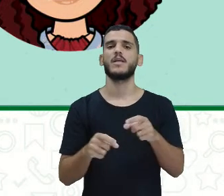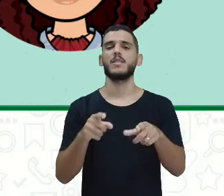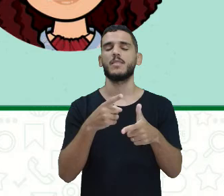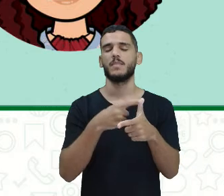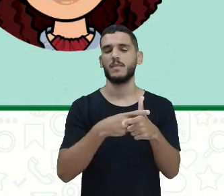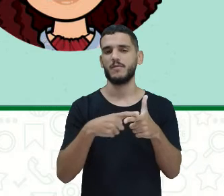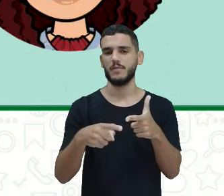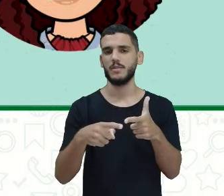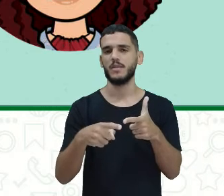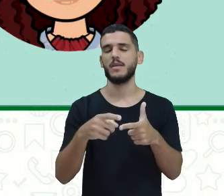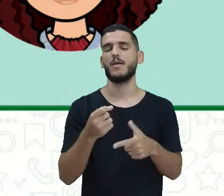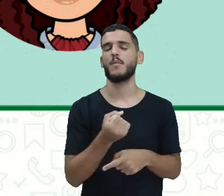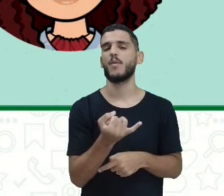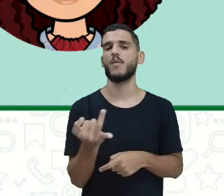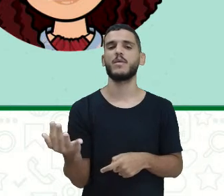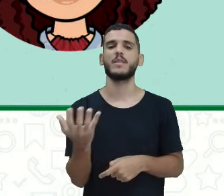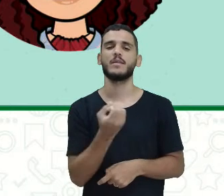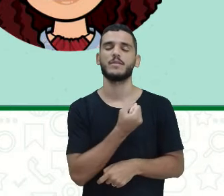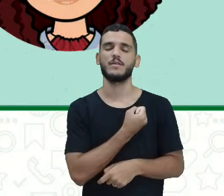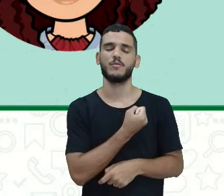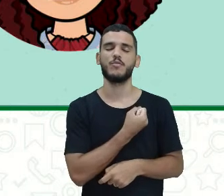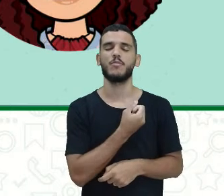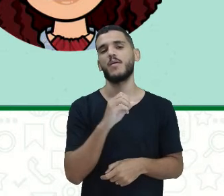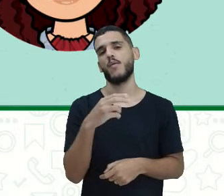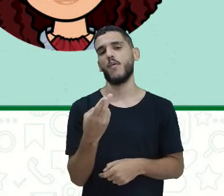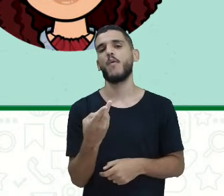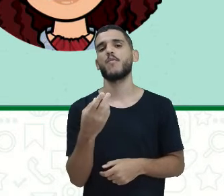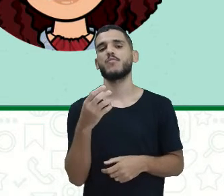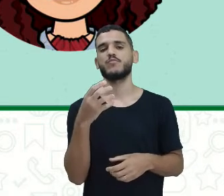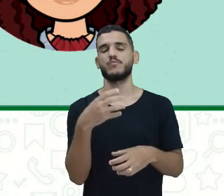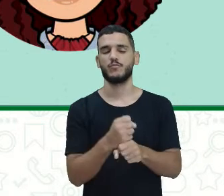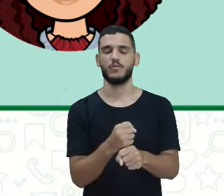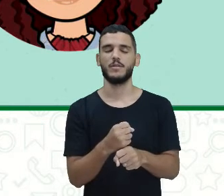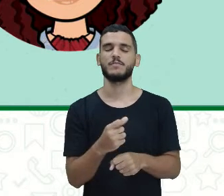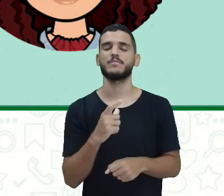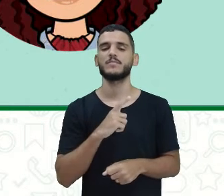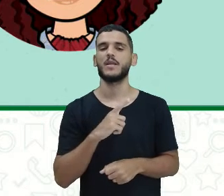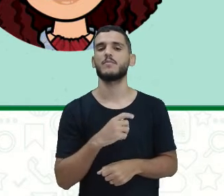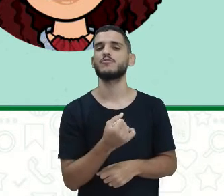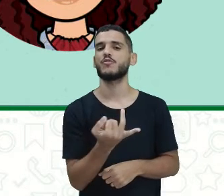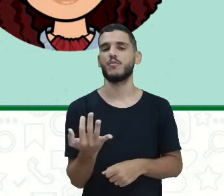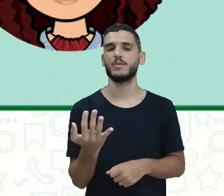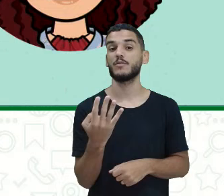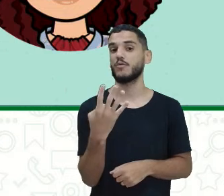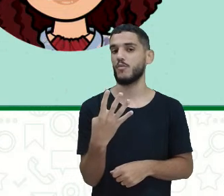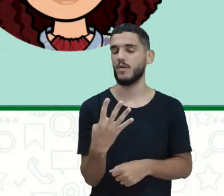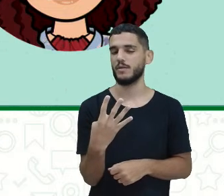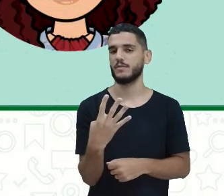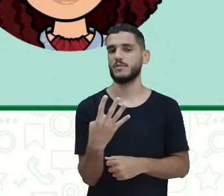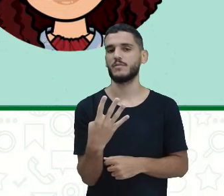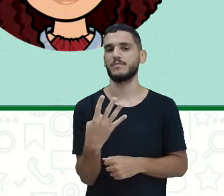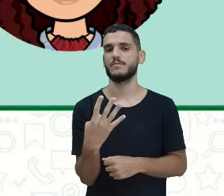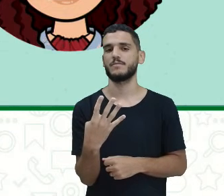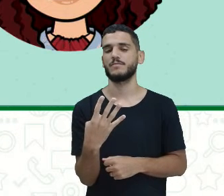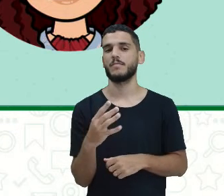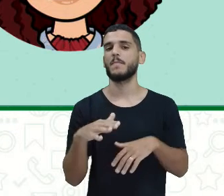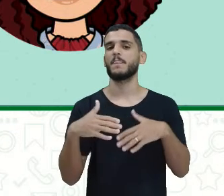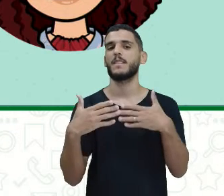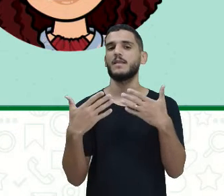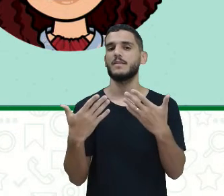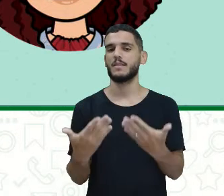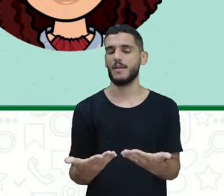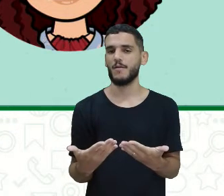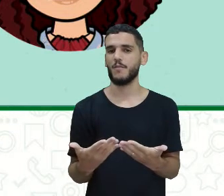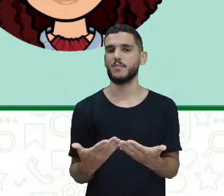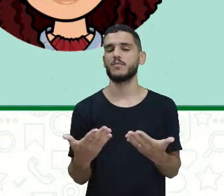dividir pela quantidade de notas. Ou seja, temos quantas notas? 4, não é isso? Então,